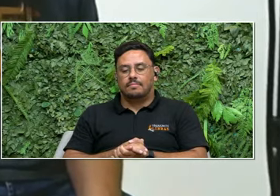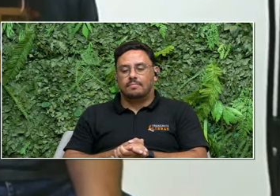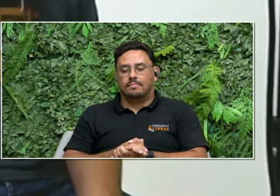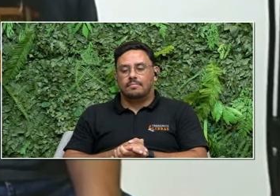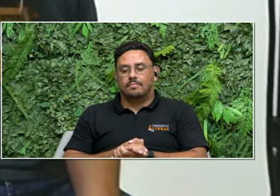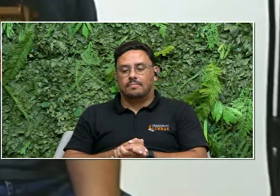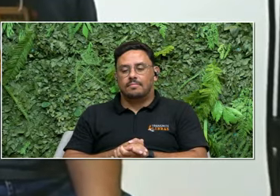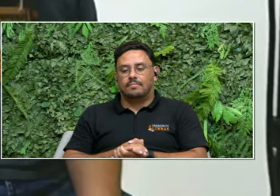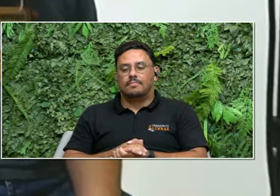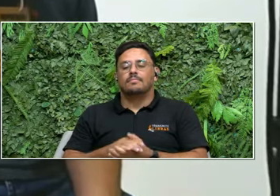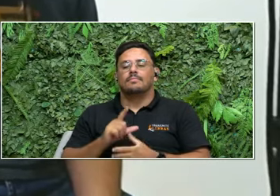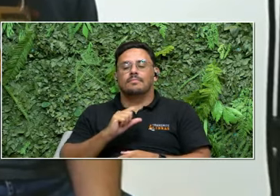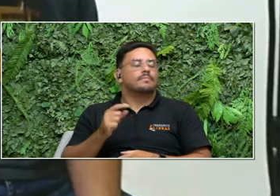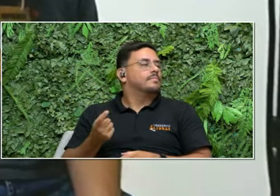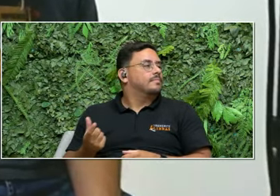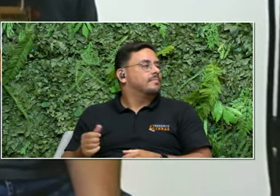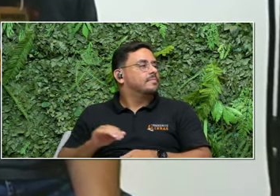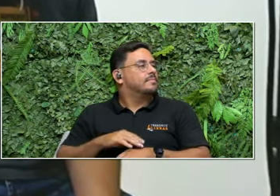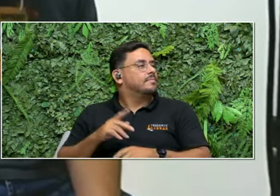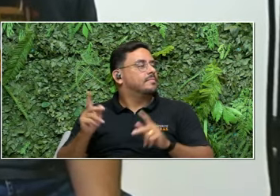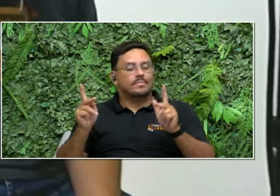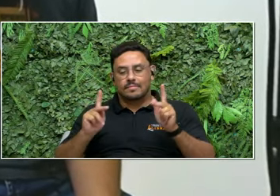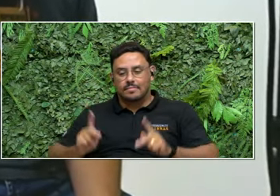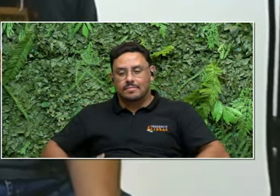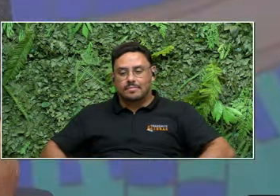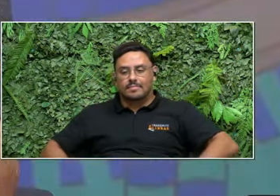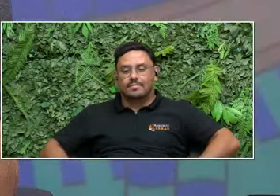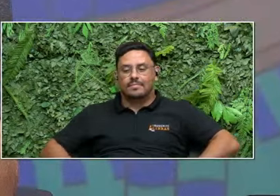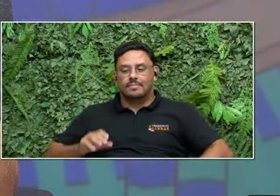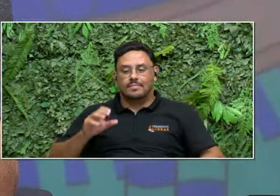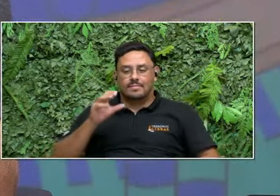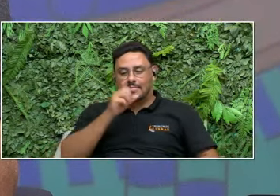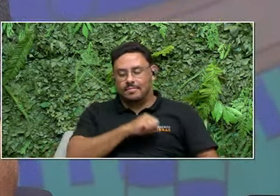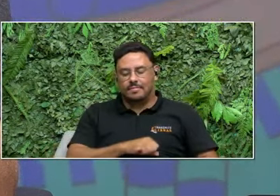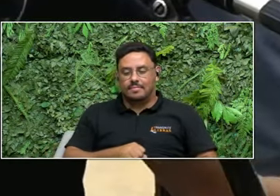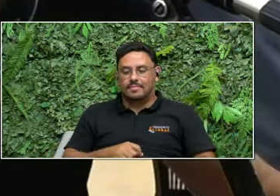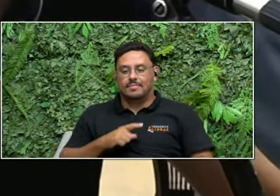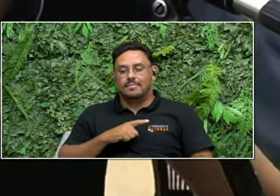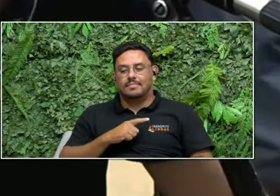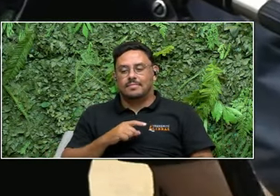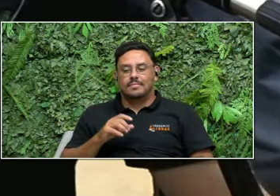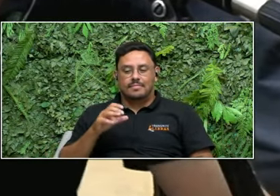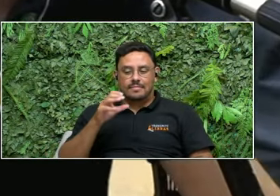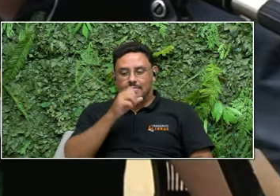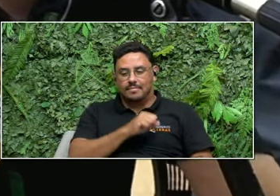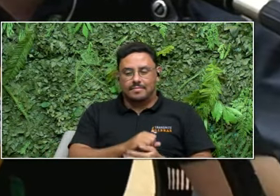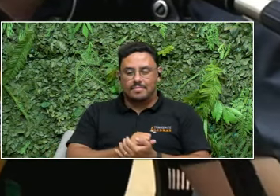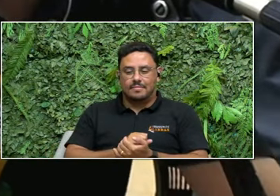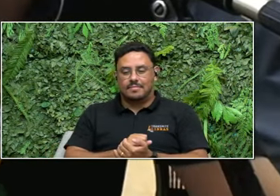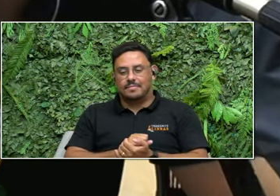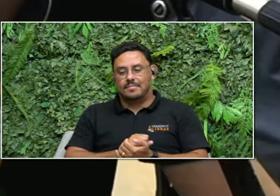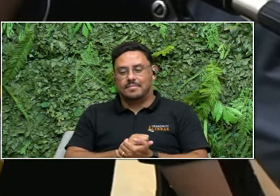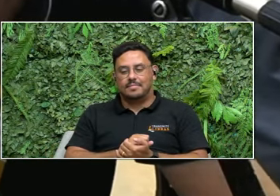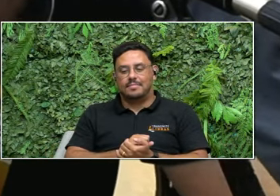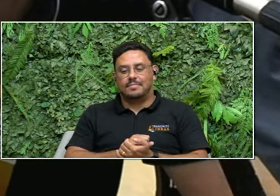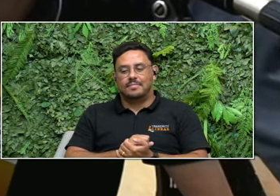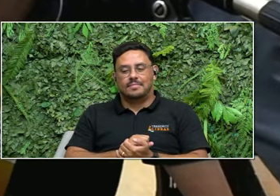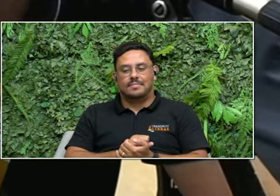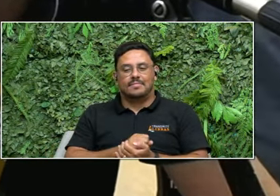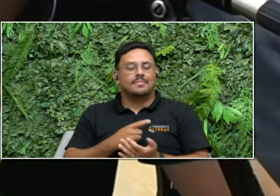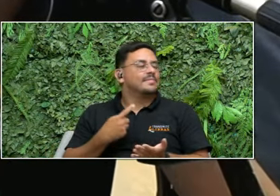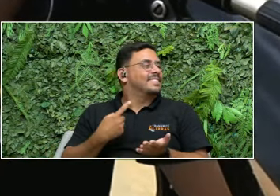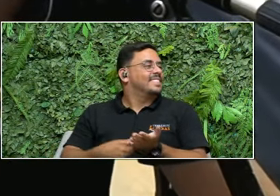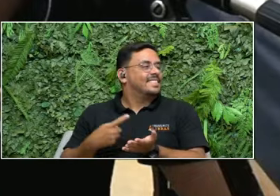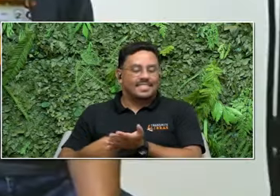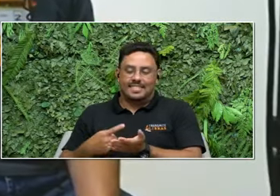hambur lá cabid tá com pressa você não quer fazer com ele primeiro não não tá com pressa quer que inverte tem algum compromisso